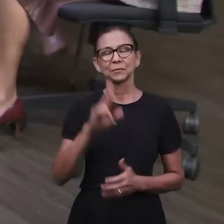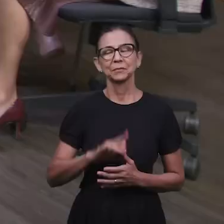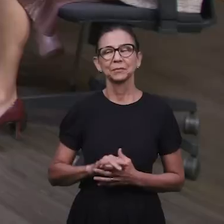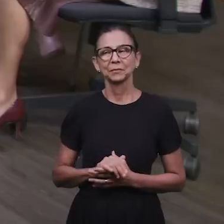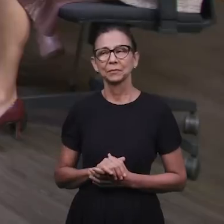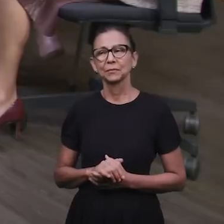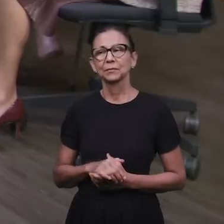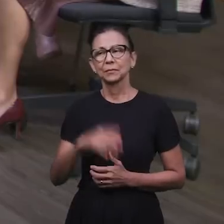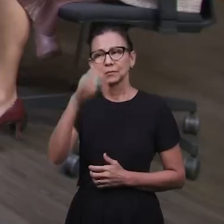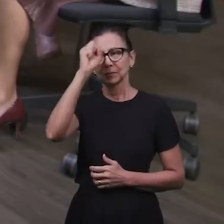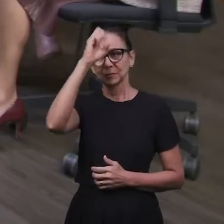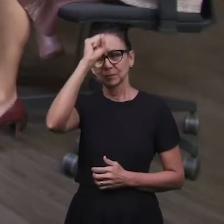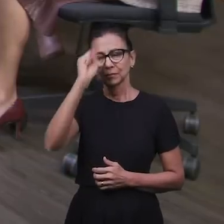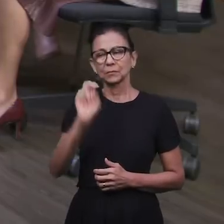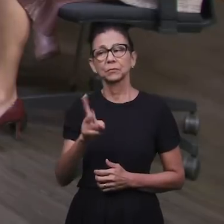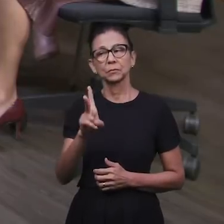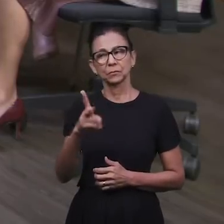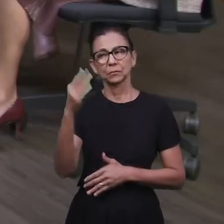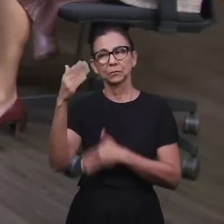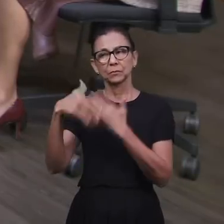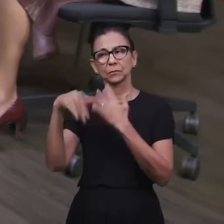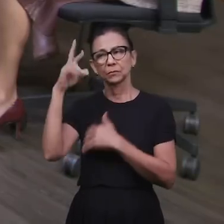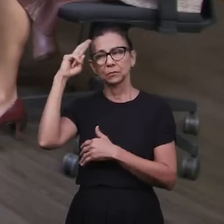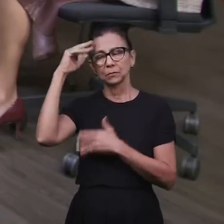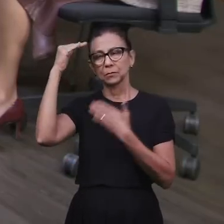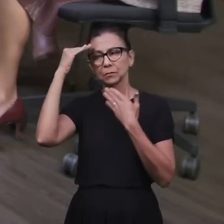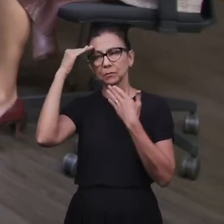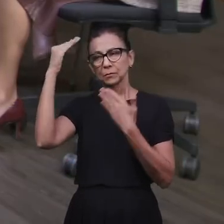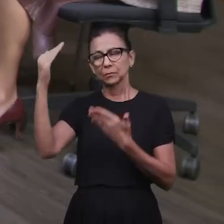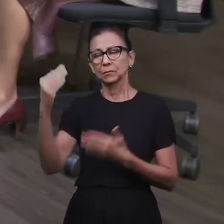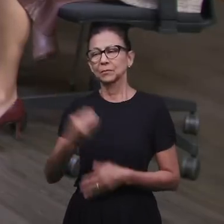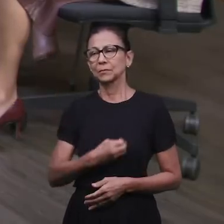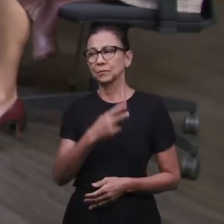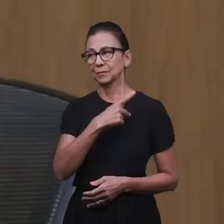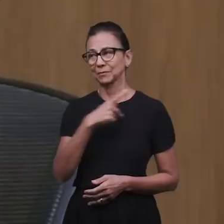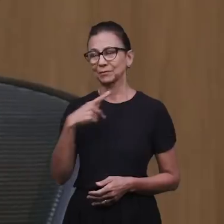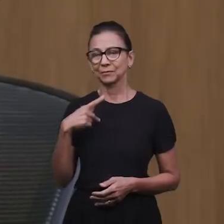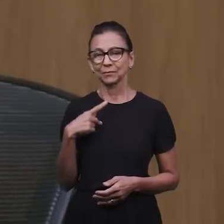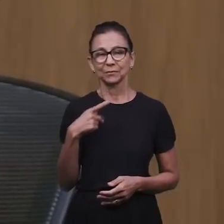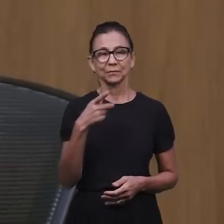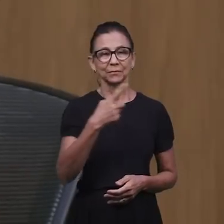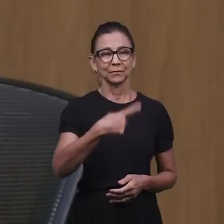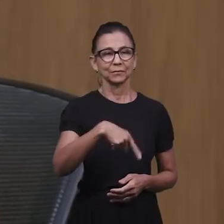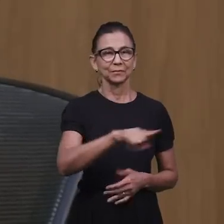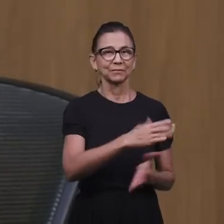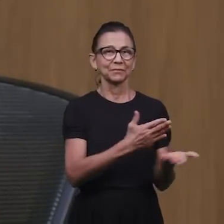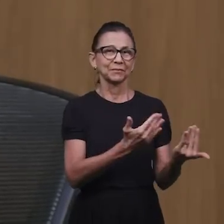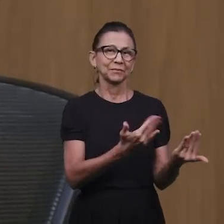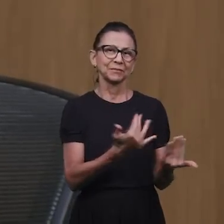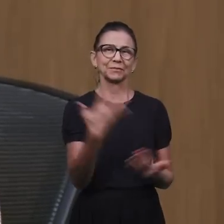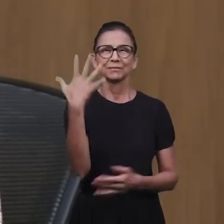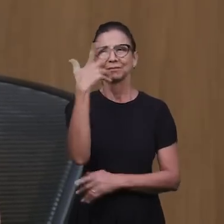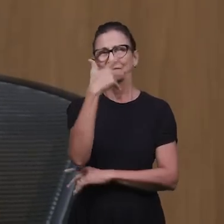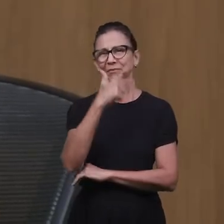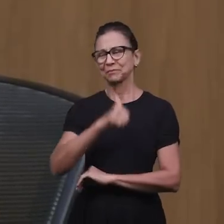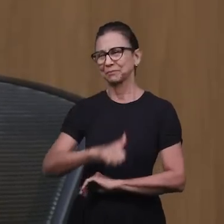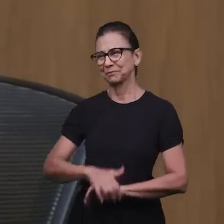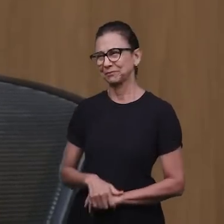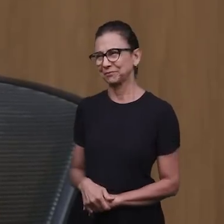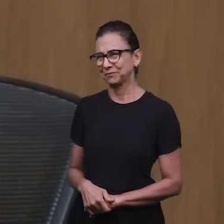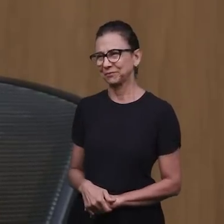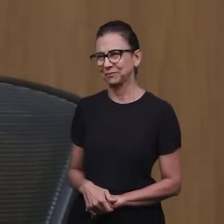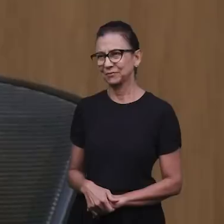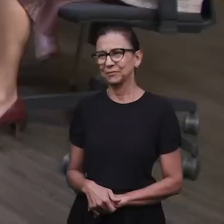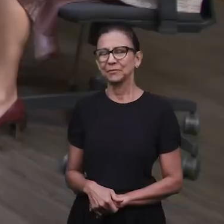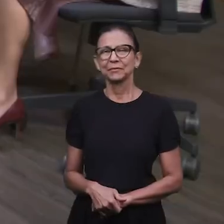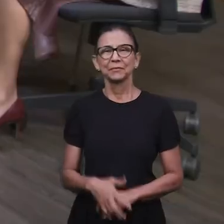Andréia, paz, Senhor. A gente vê como a gente precisa ainda aprender muita coisa na presença do Senhor. Queria agradecer a presença do pastor, dos nossos jovens, como